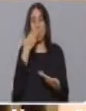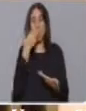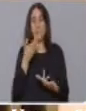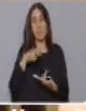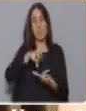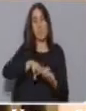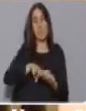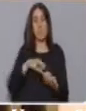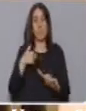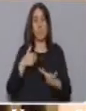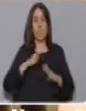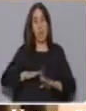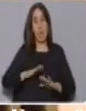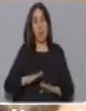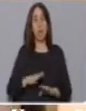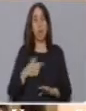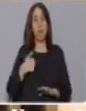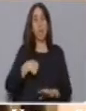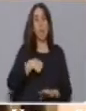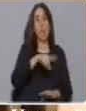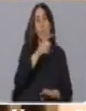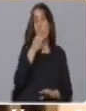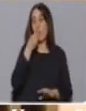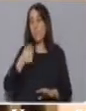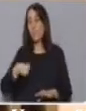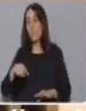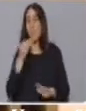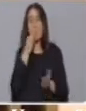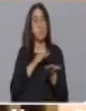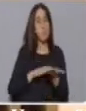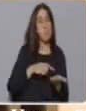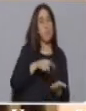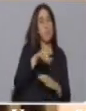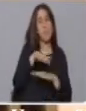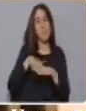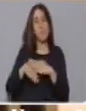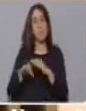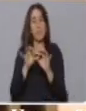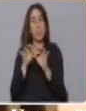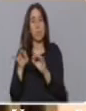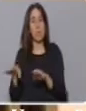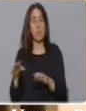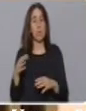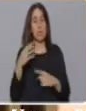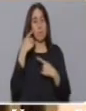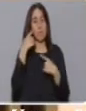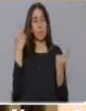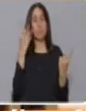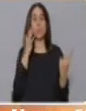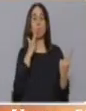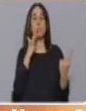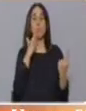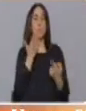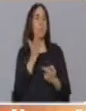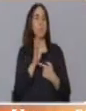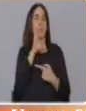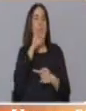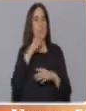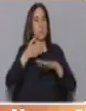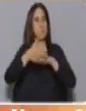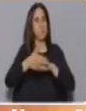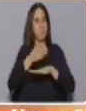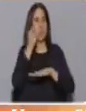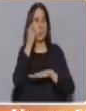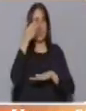Eu vou onde eles vão, como que eles comem, vou aos mesmos restaurantes, faço as mesmas coisas. Só faço espetáculos, por exemplo, se for um cruzeiro de